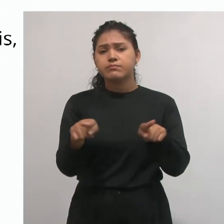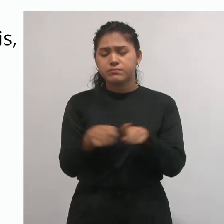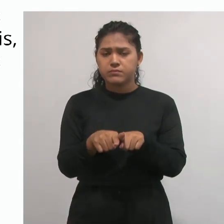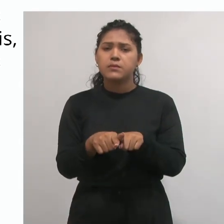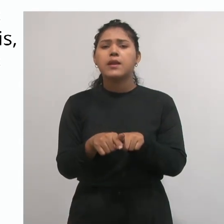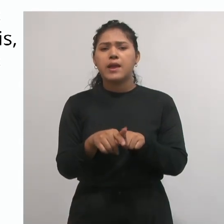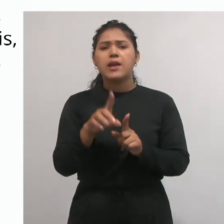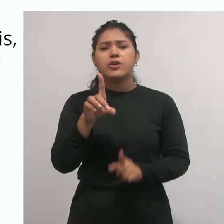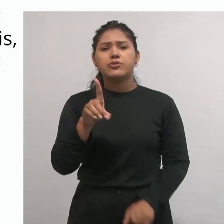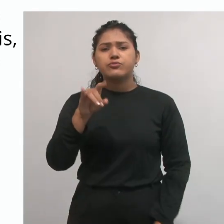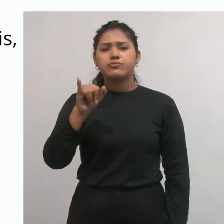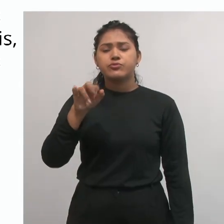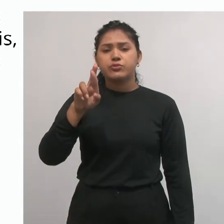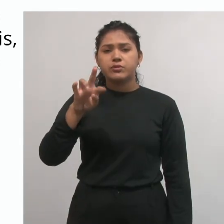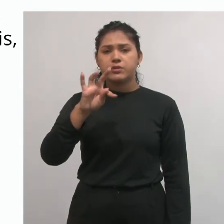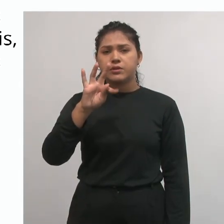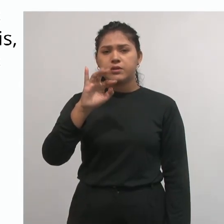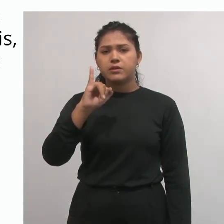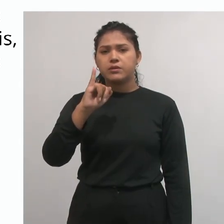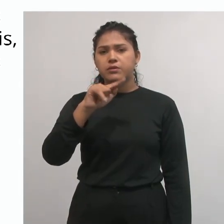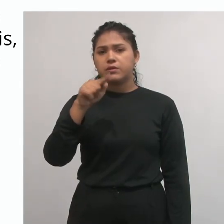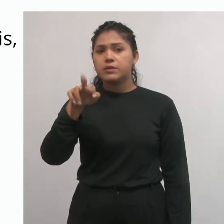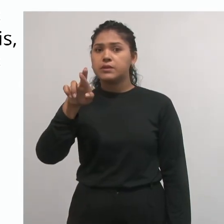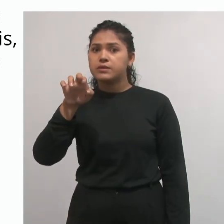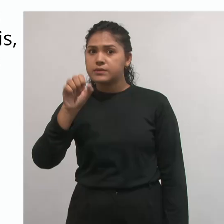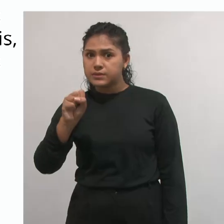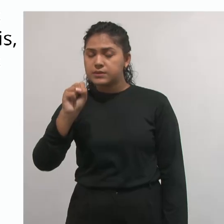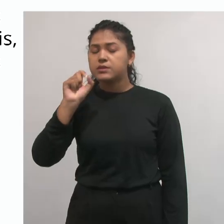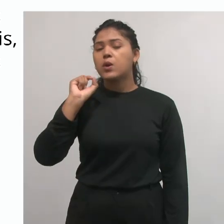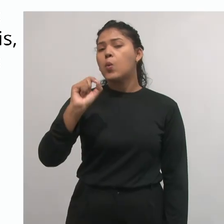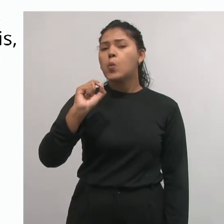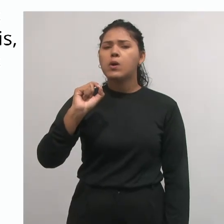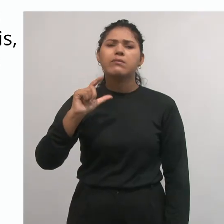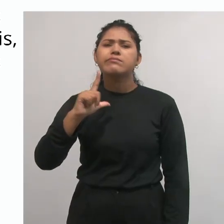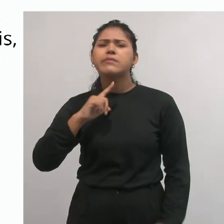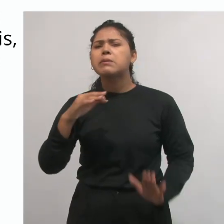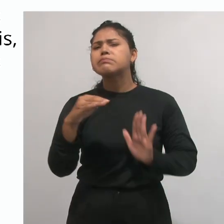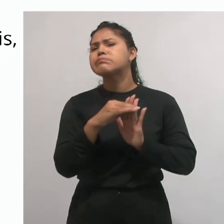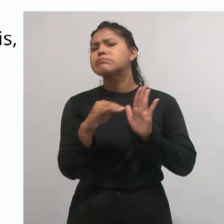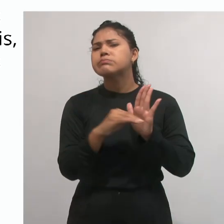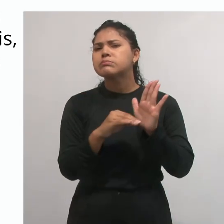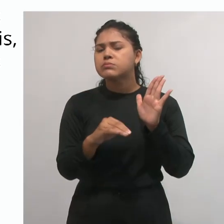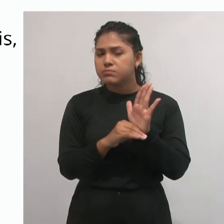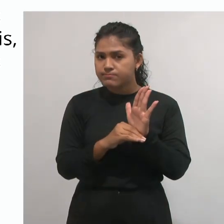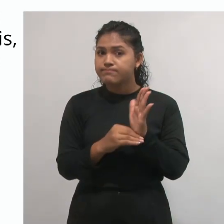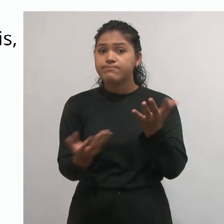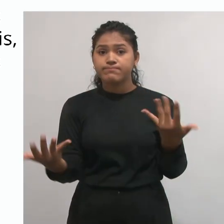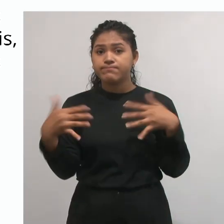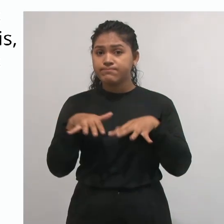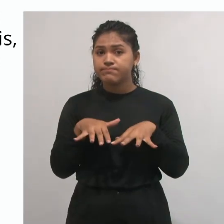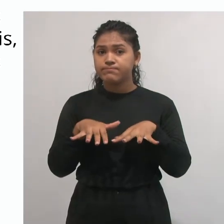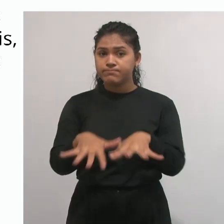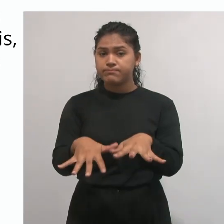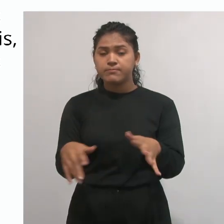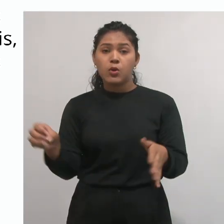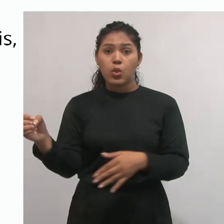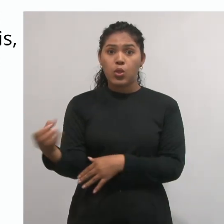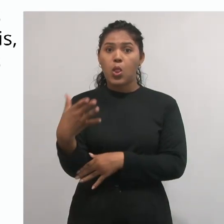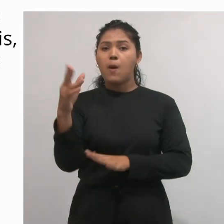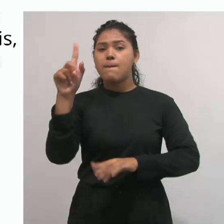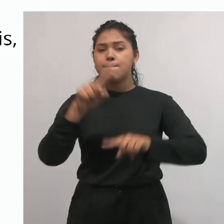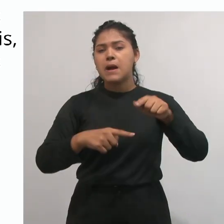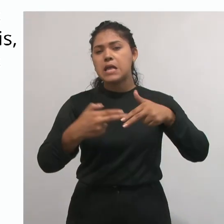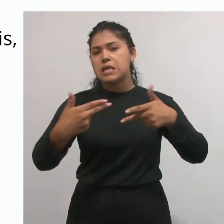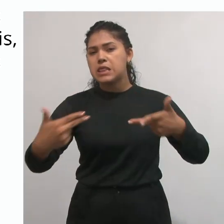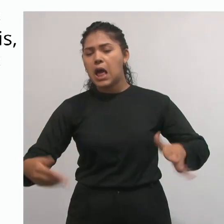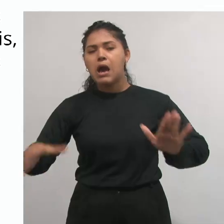nas diretrizes curriculares nacionais, o que se espera é que a inclusão de